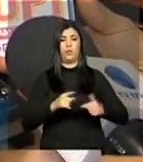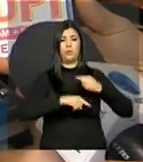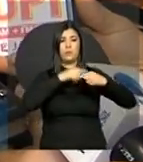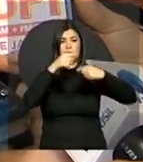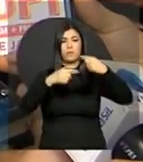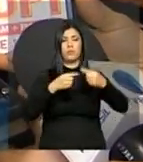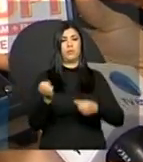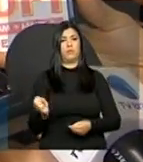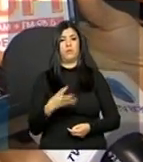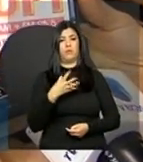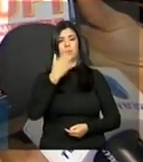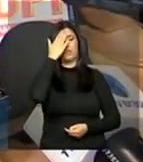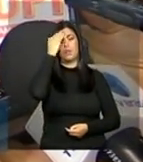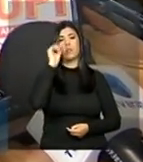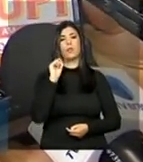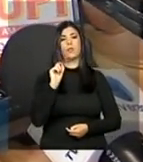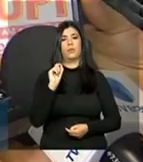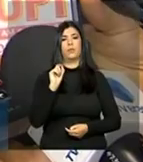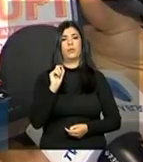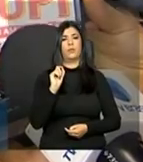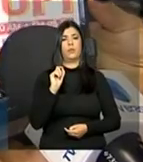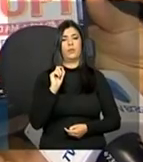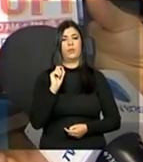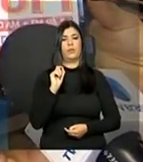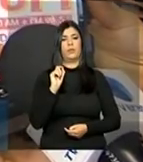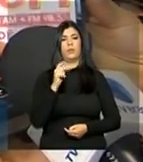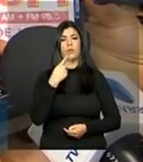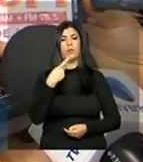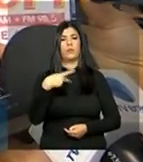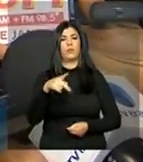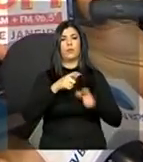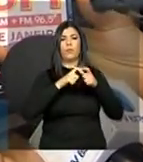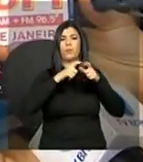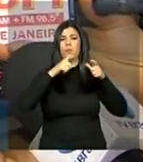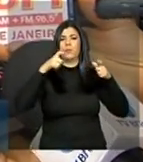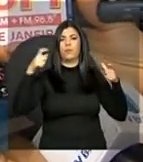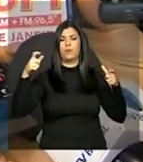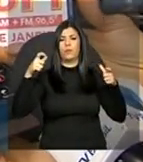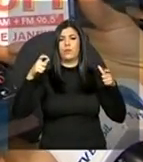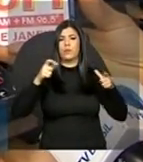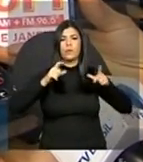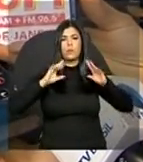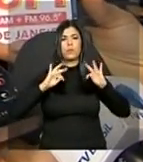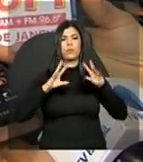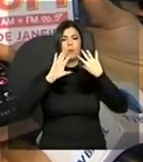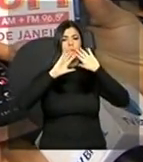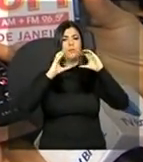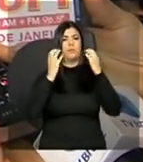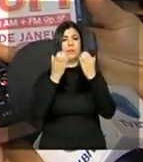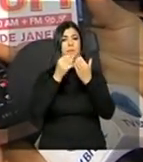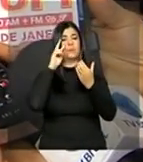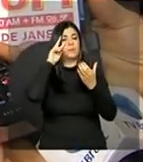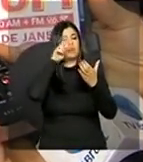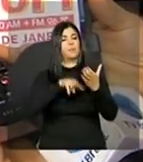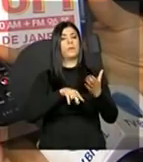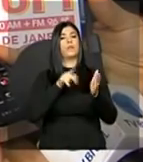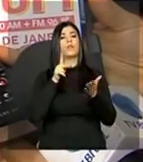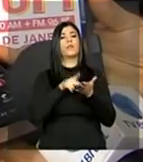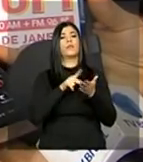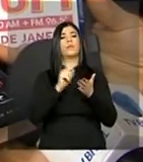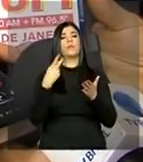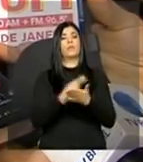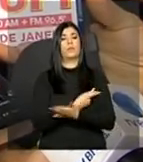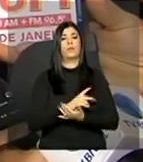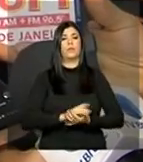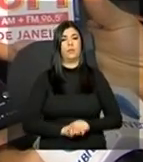eh saiba eh na sua dimensão integral verdadeira O que